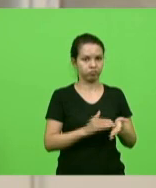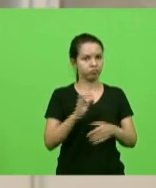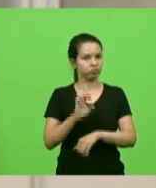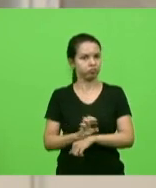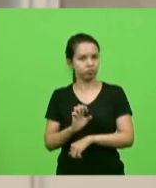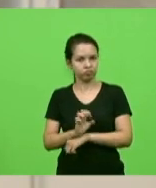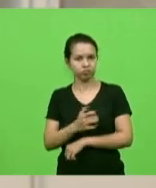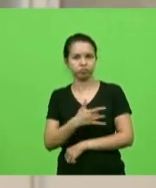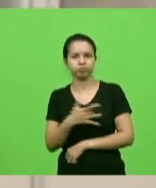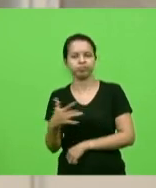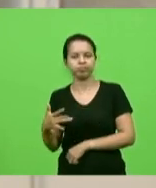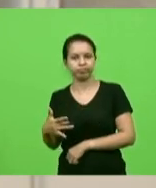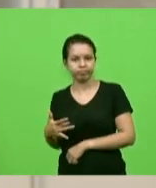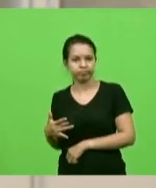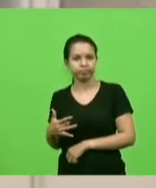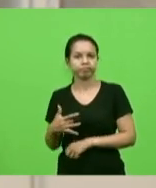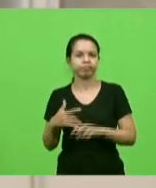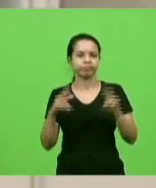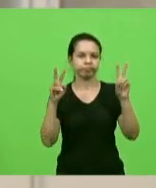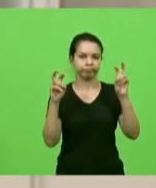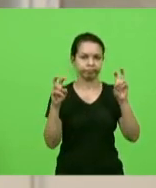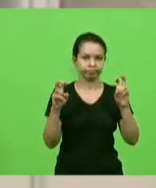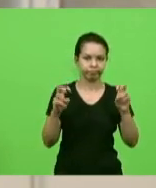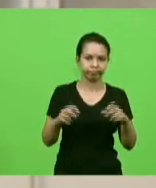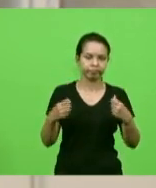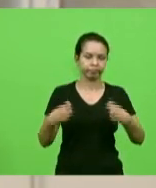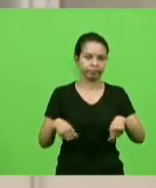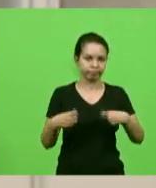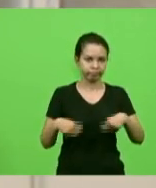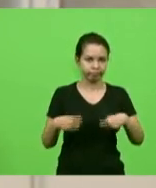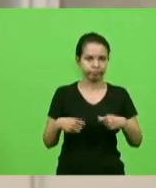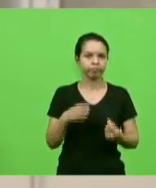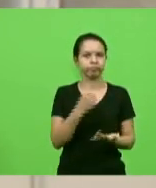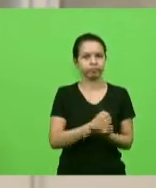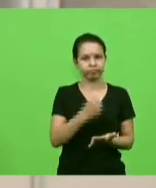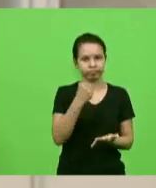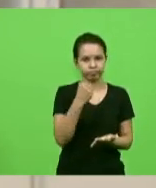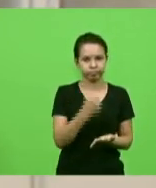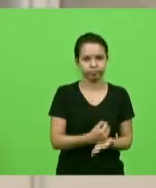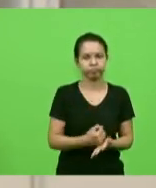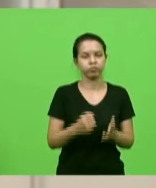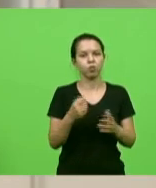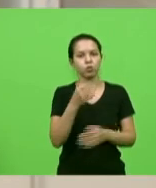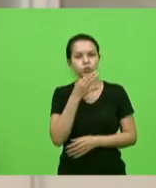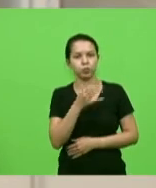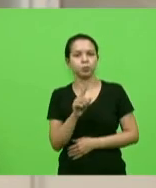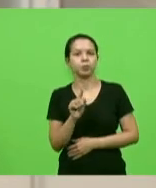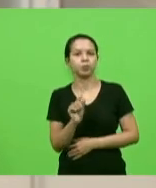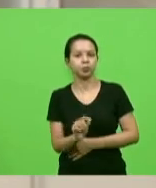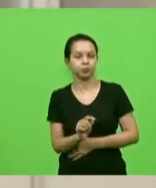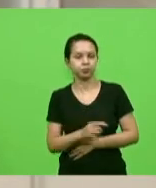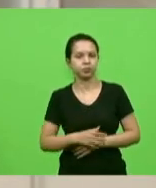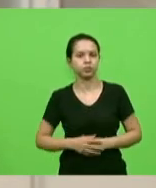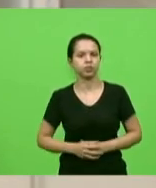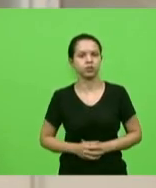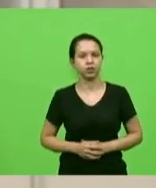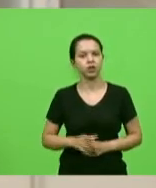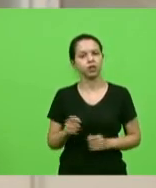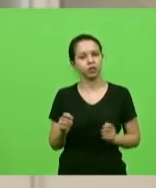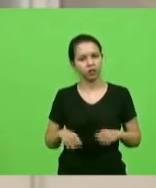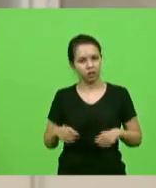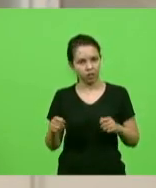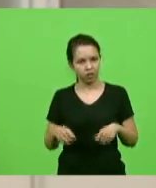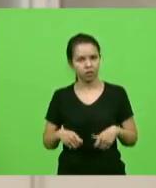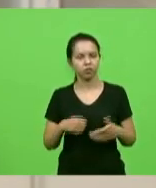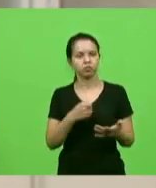de Estado da Saúde dos termos e necessidades para a referida contratação motivo pelo qual tinha condições